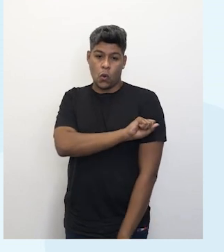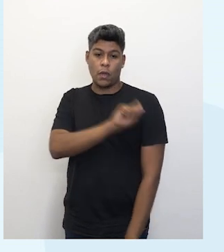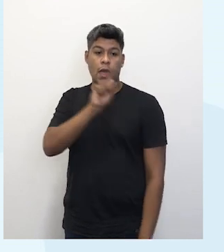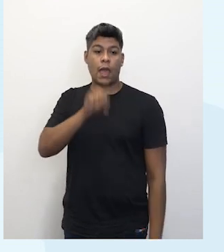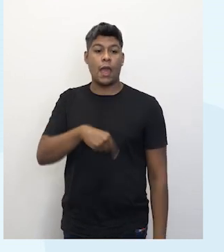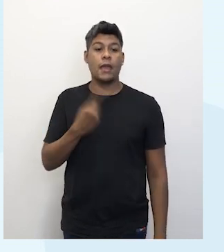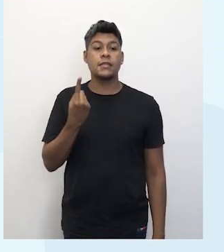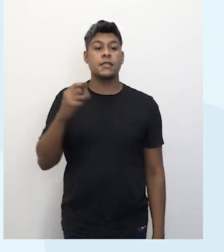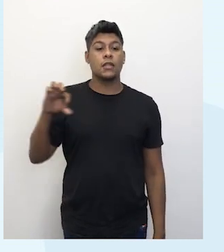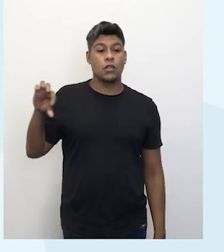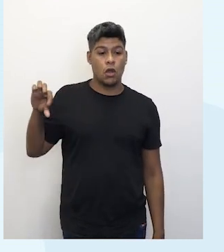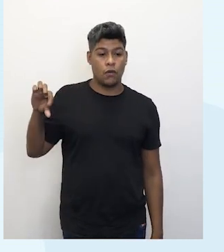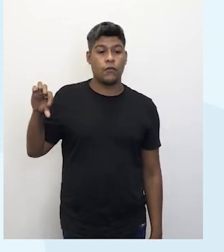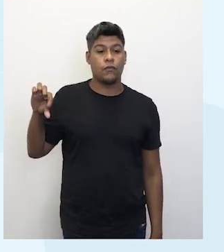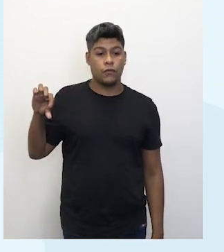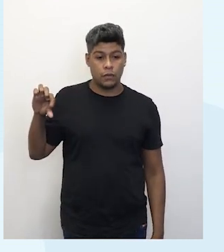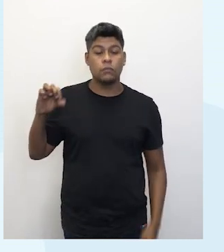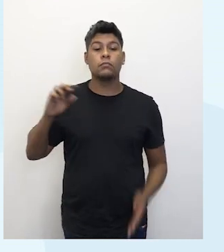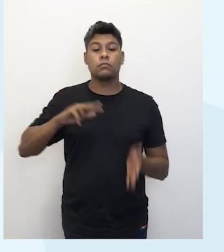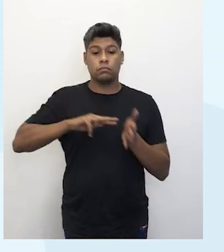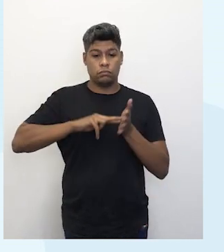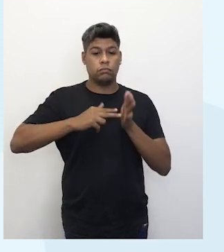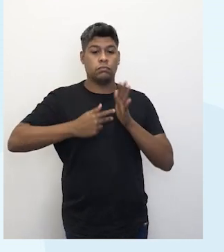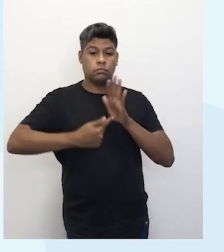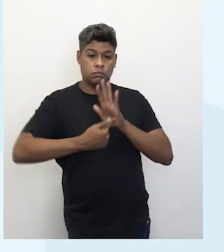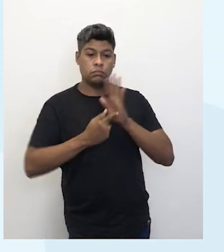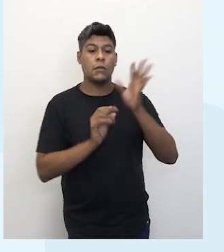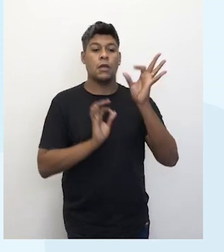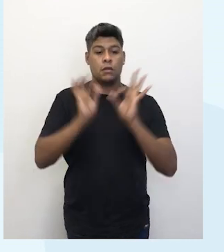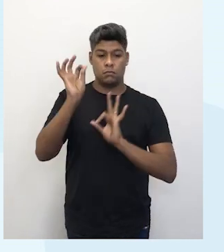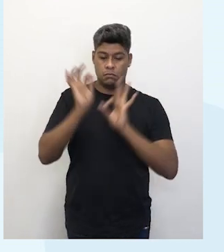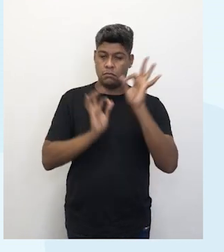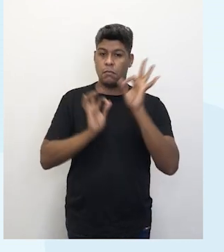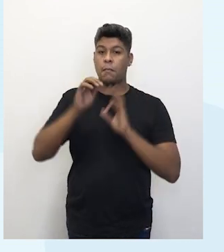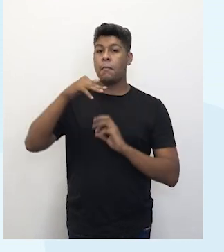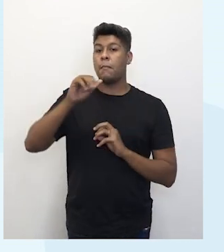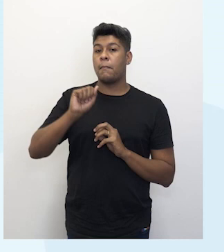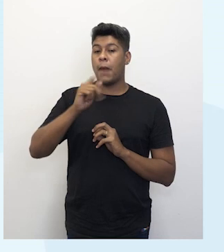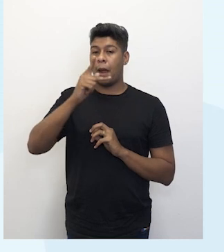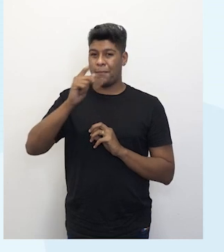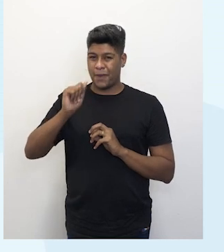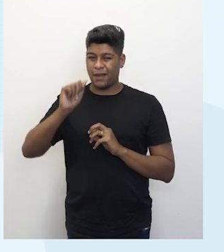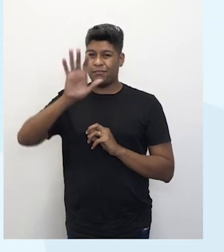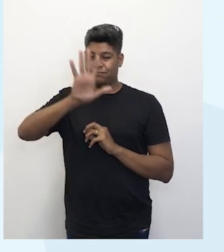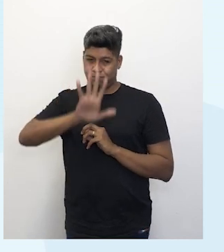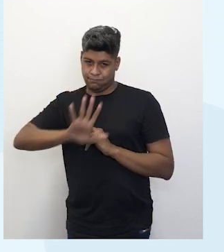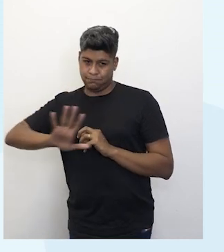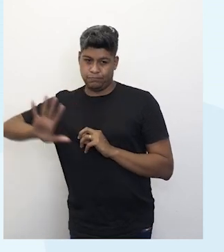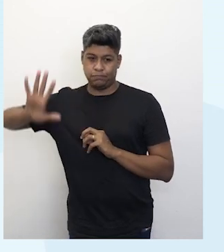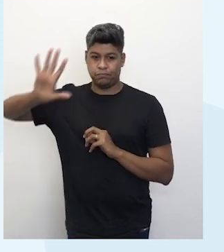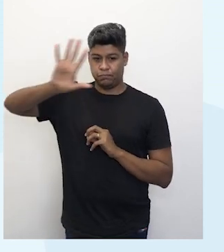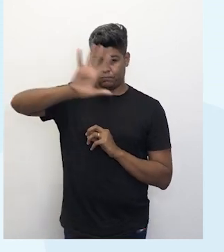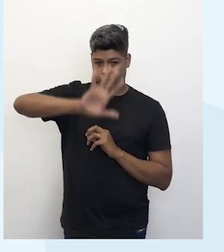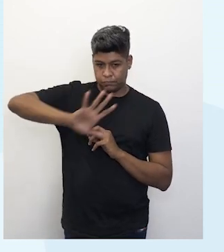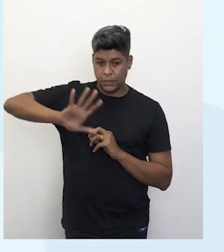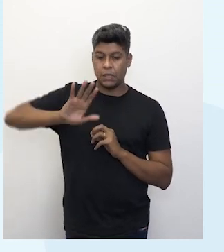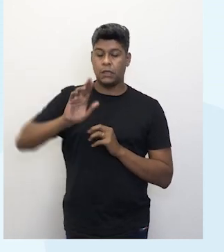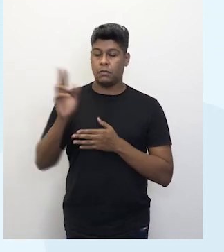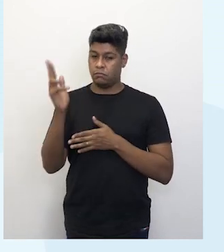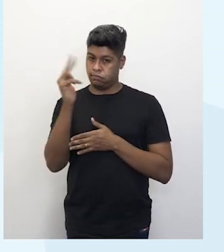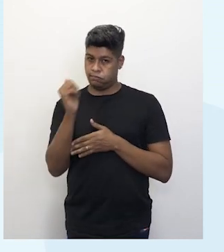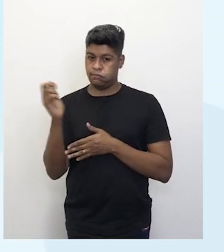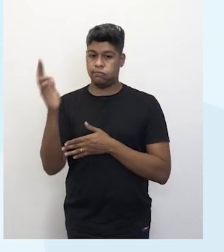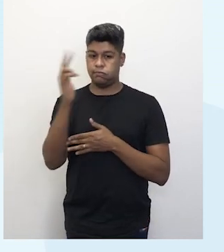habilidade 19 a completar e elaborar cartogramas e mapas esquemáticos